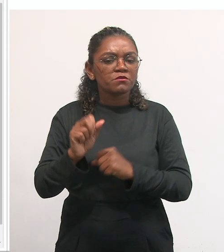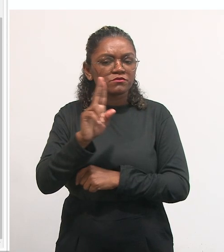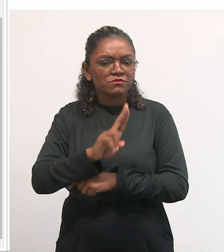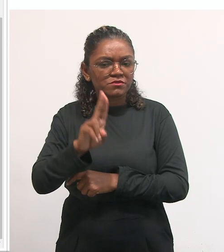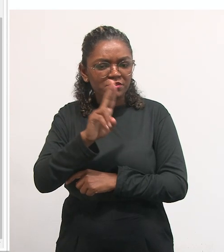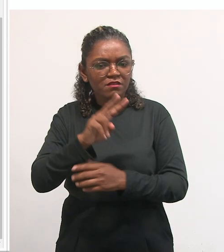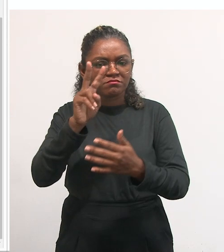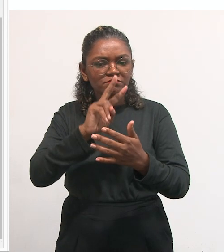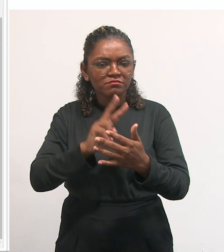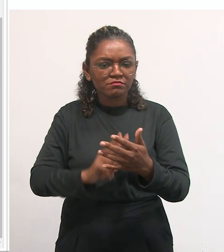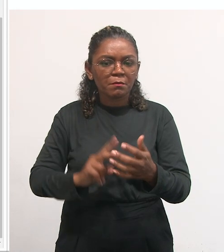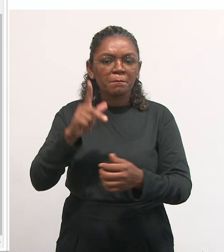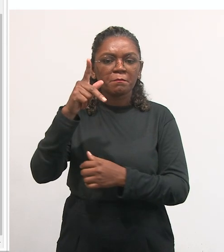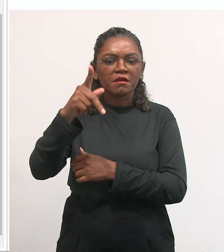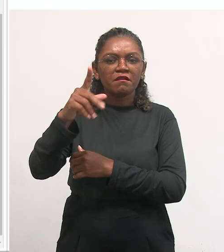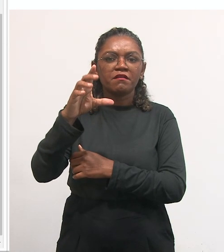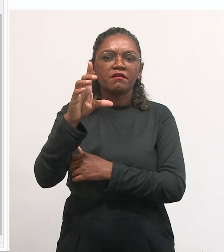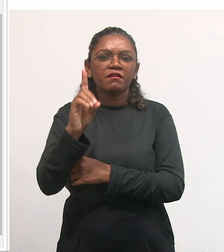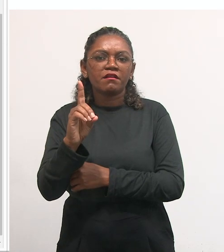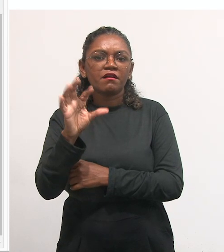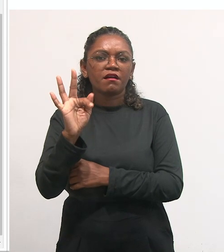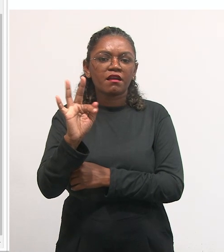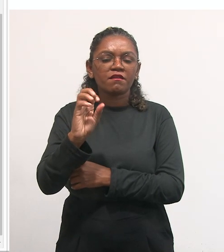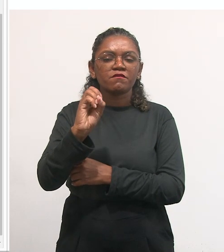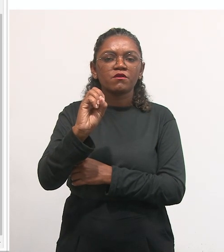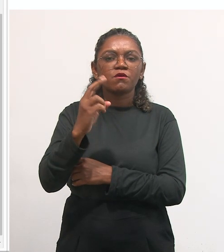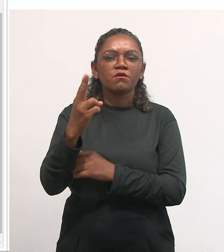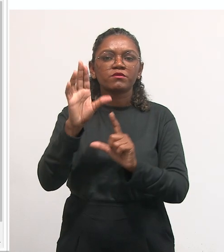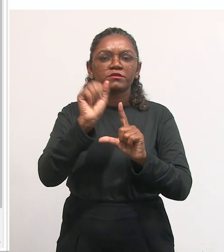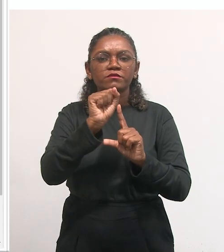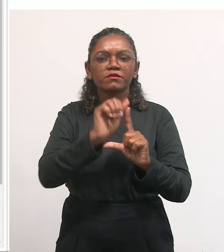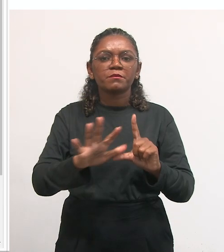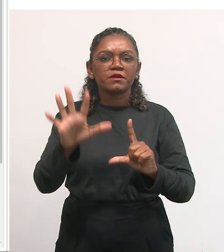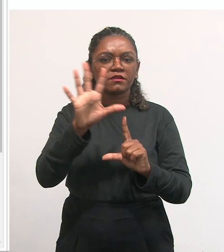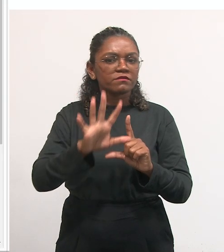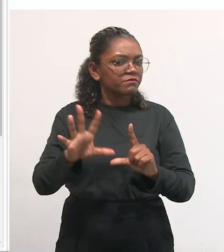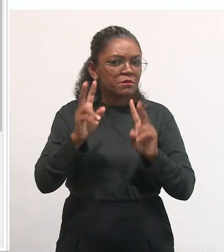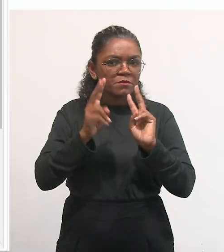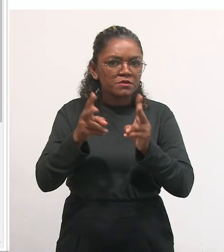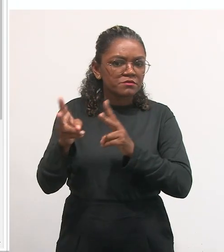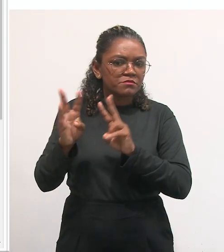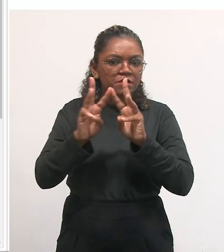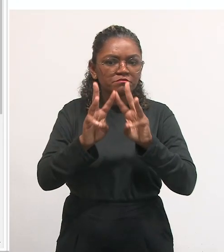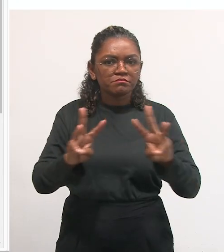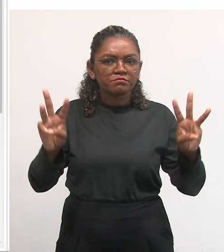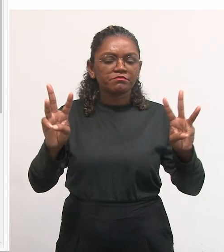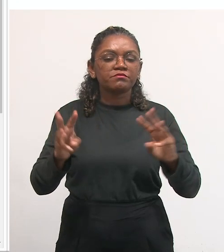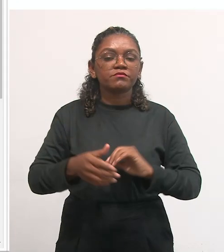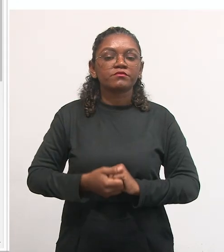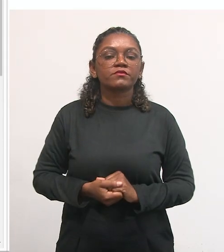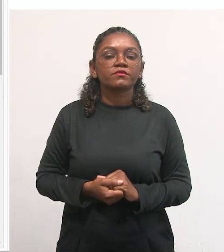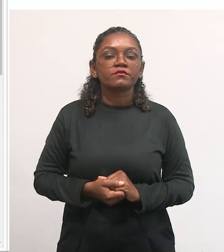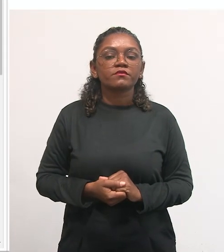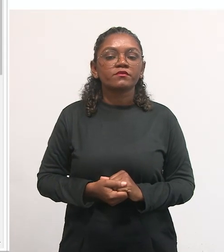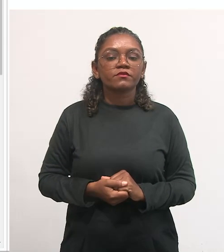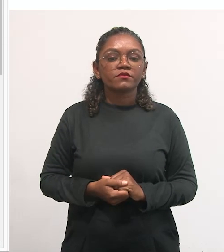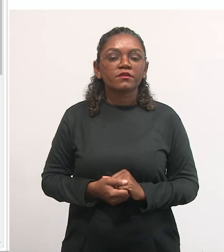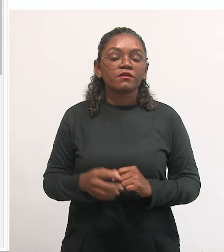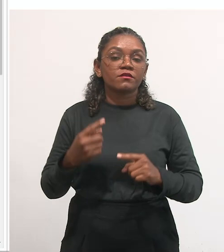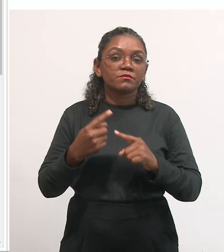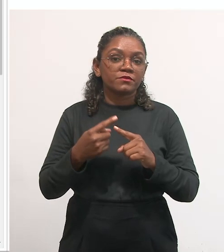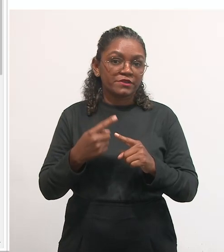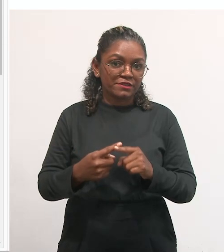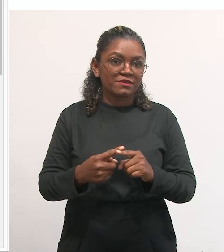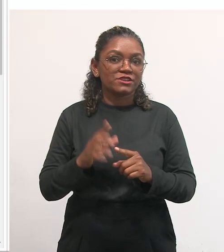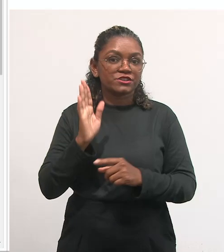navegar direto na plataforma. Tem o histórico de construção, porque a base houve uma tentativa de construir coletivamente, então aí